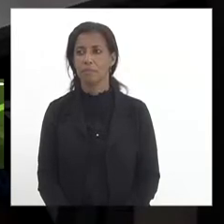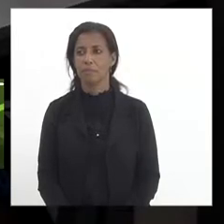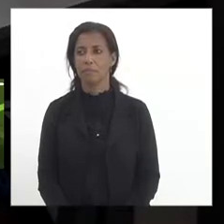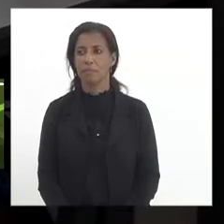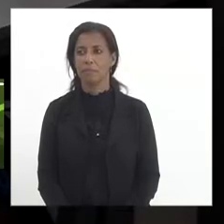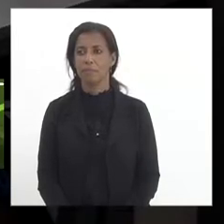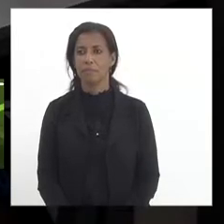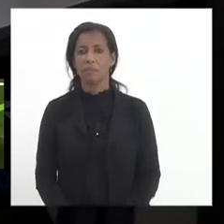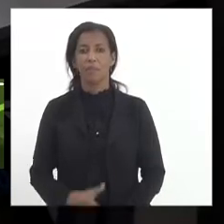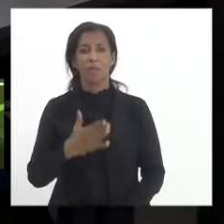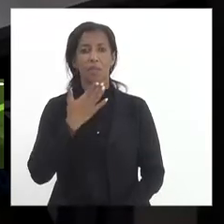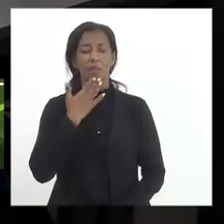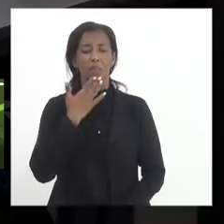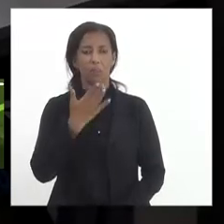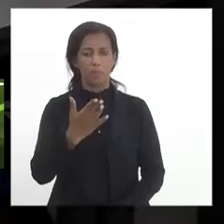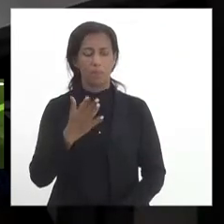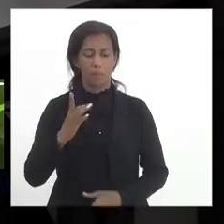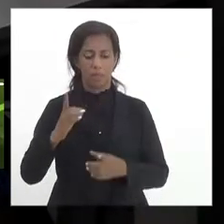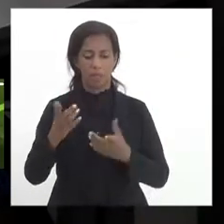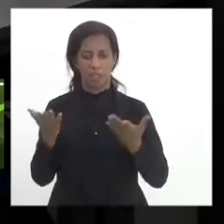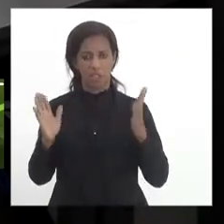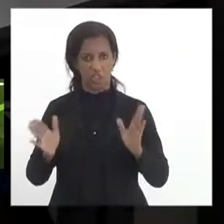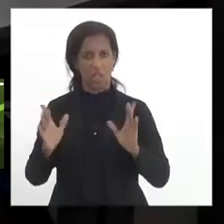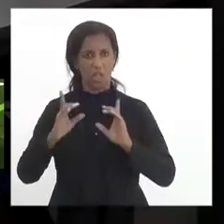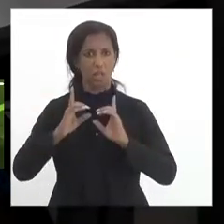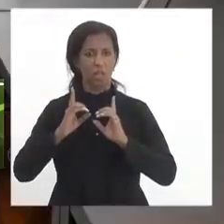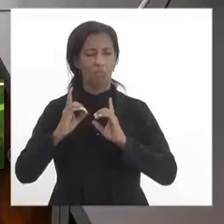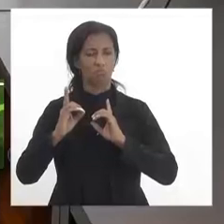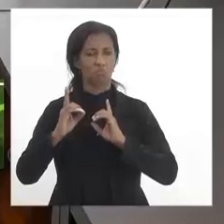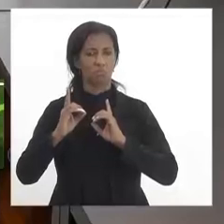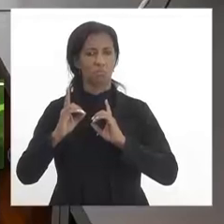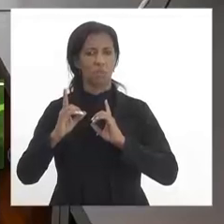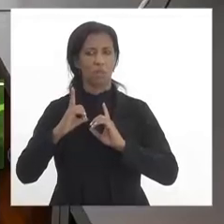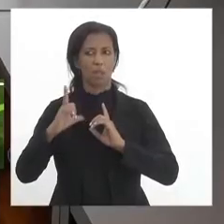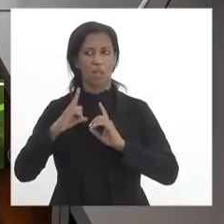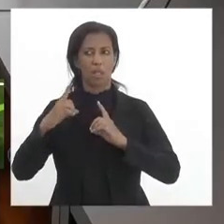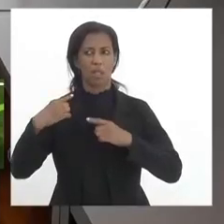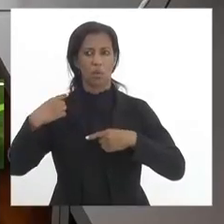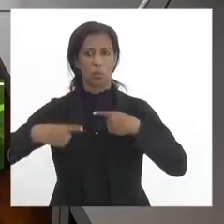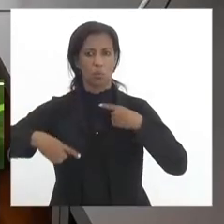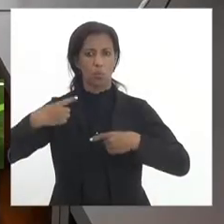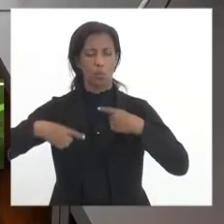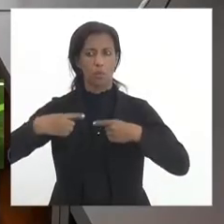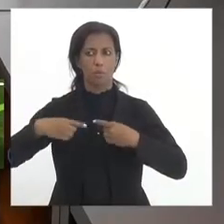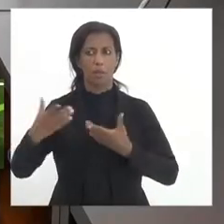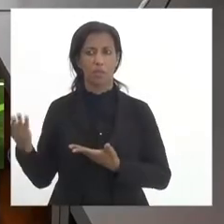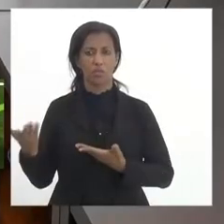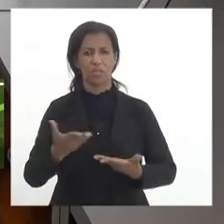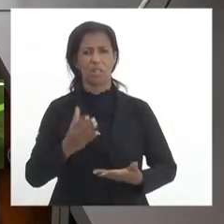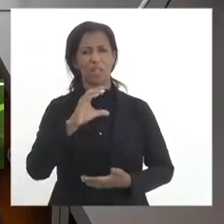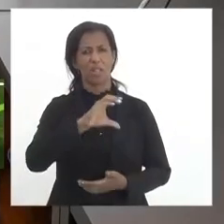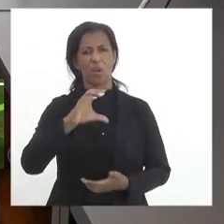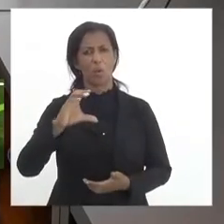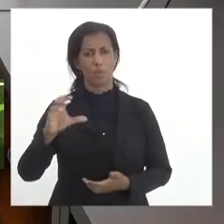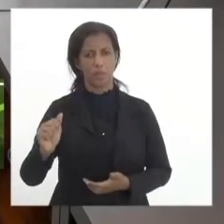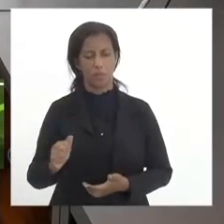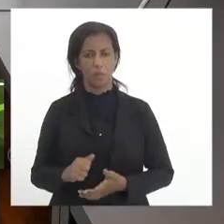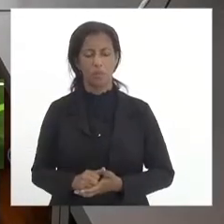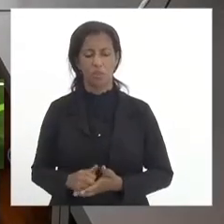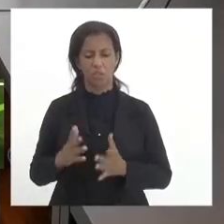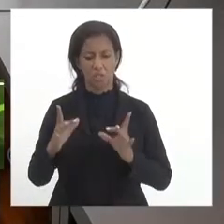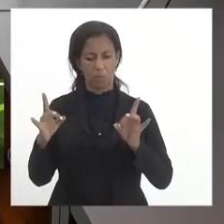Vossa Excelência está estimulada ao debate, eu peço que traga aqui ao debate na comissão, que já está maduro para